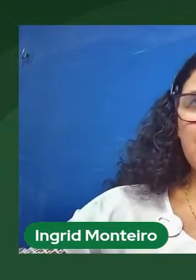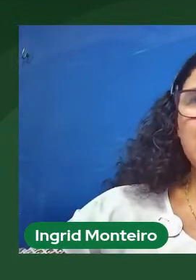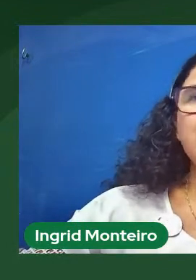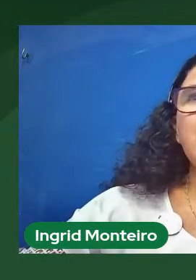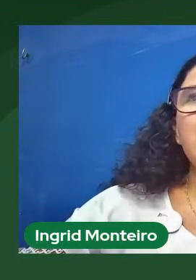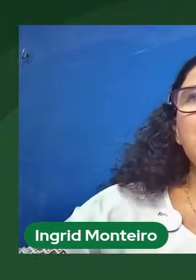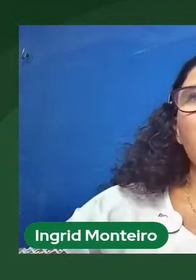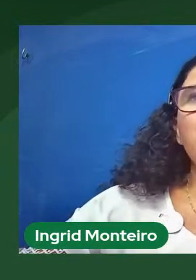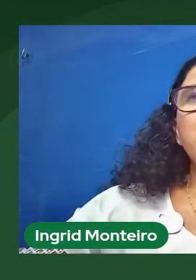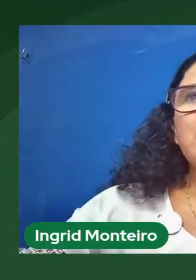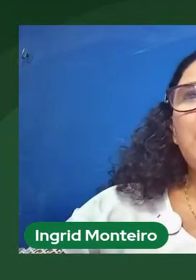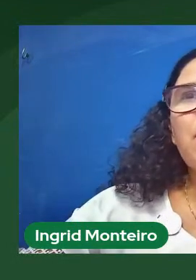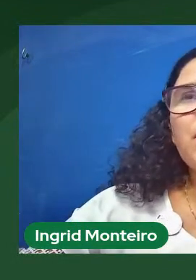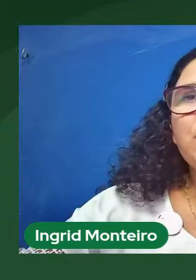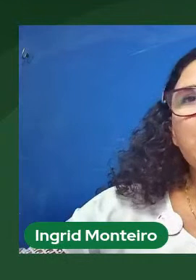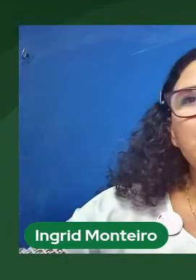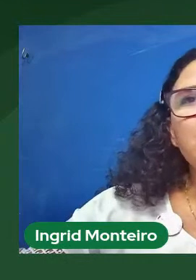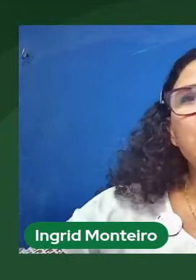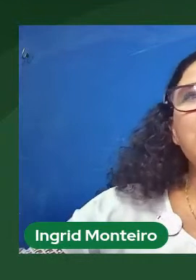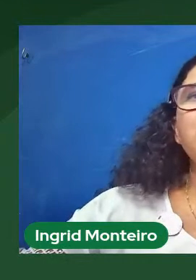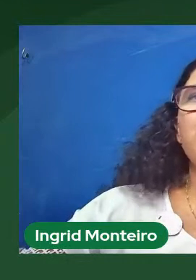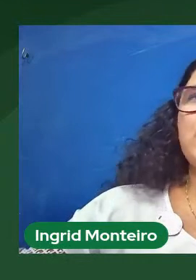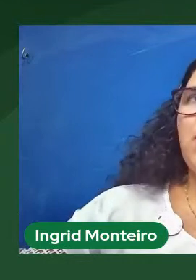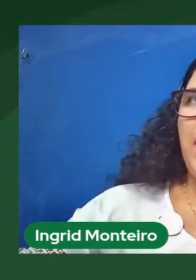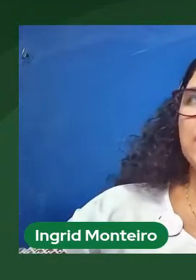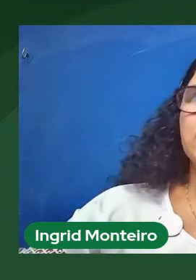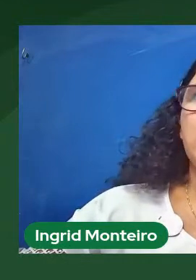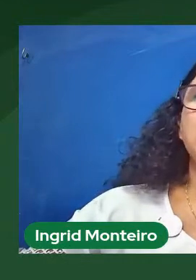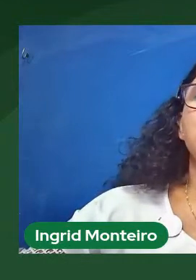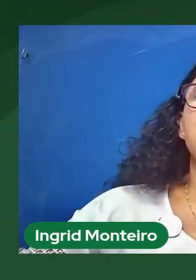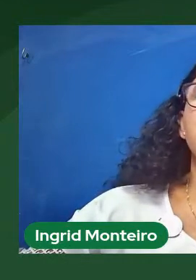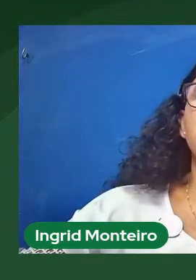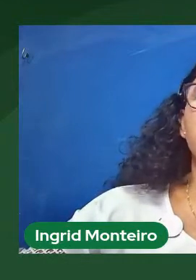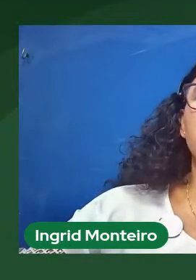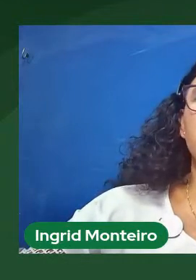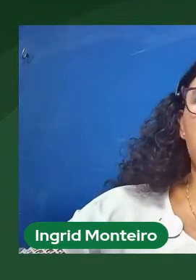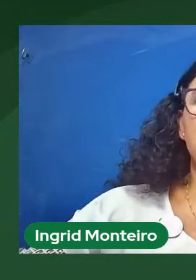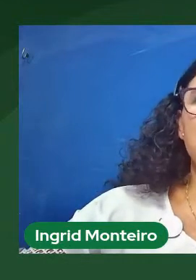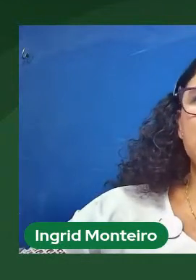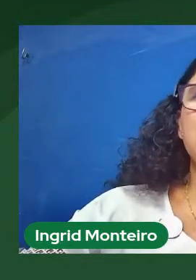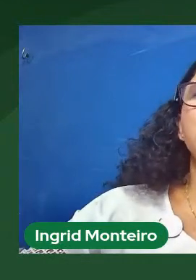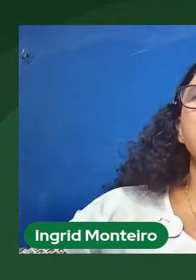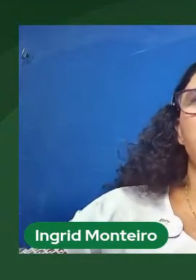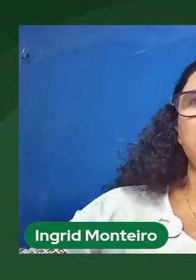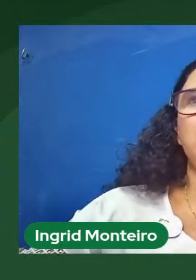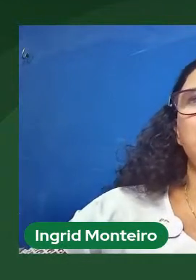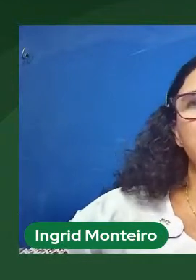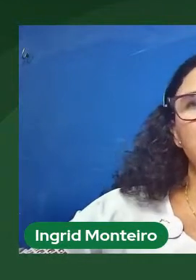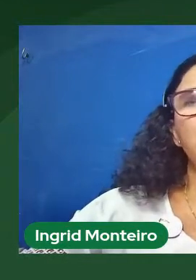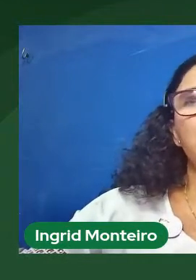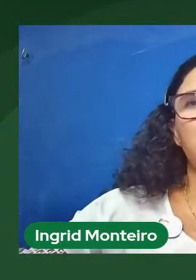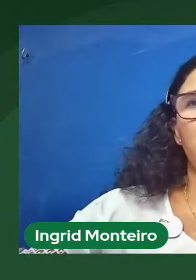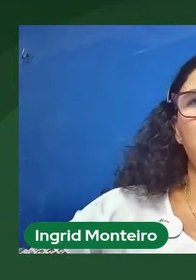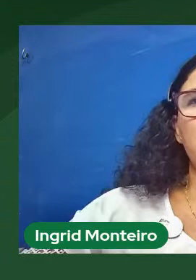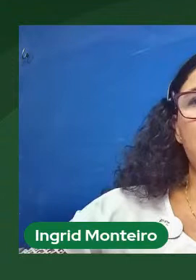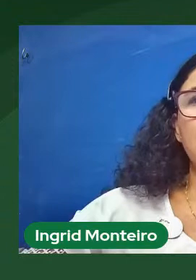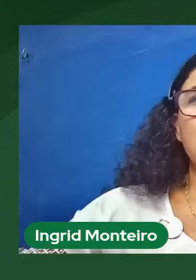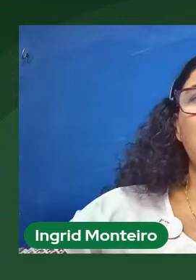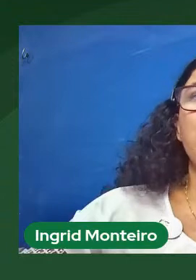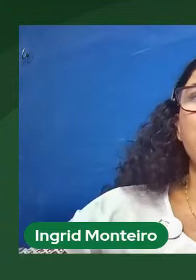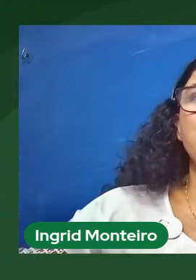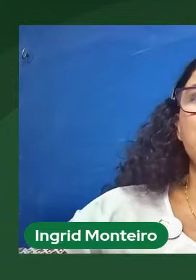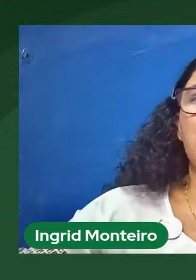em 2002, professora da PUC do Rio Grande do Sul desde 1994, atuando nos cursos de graduação e pós-graduação da